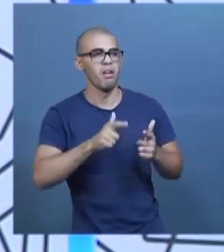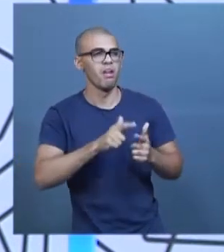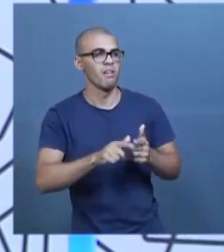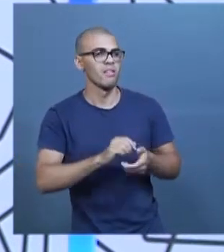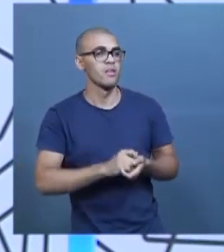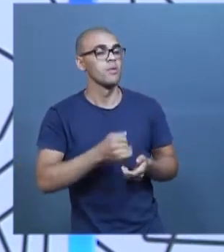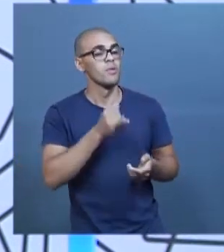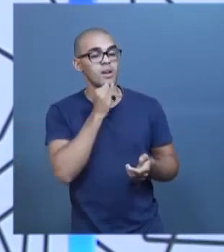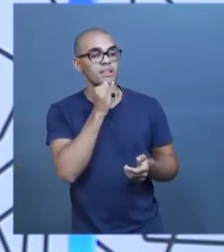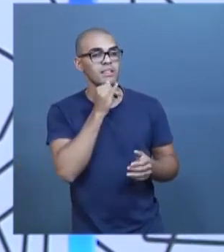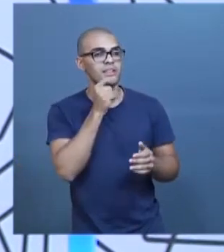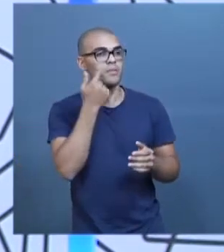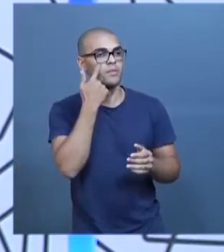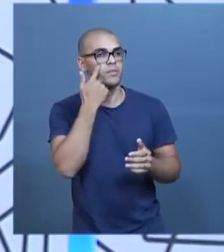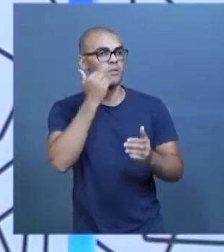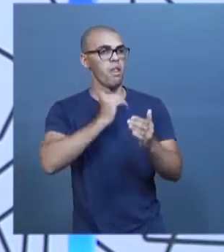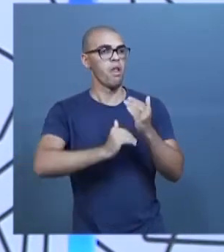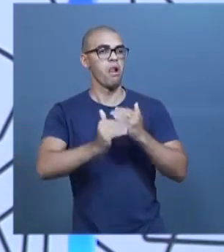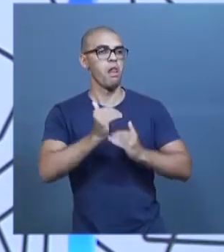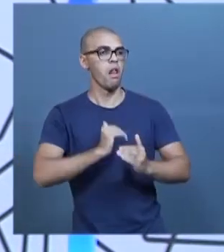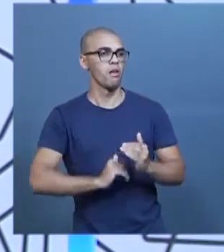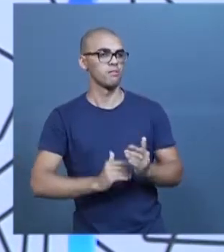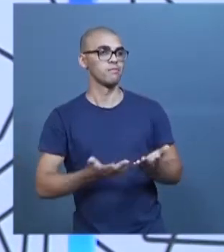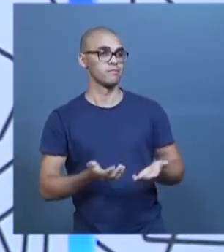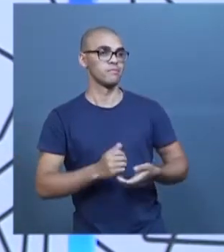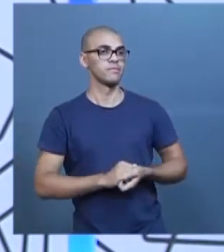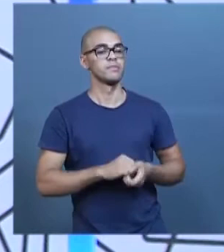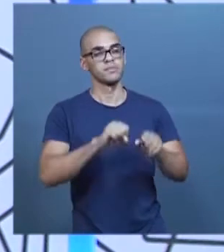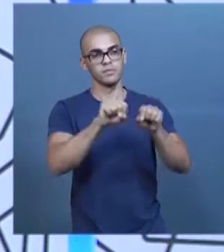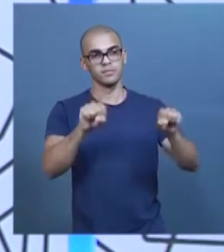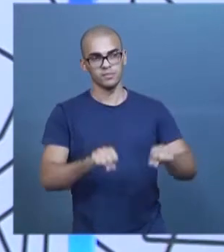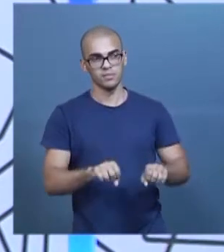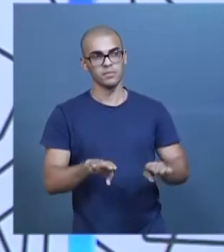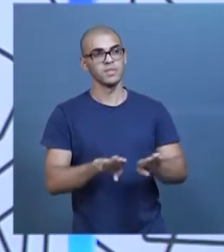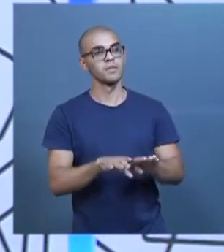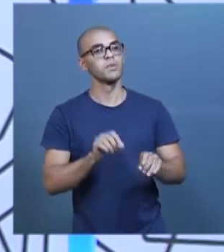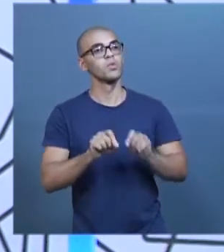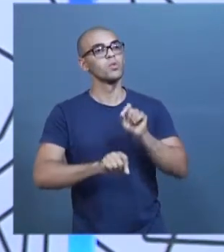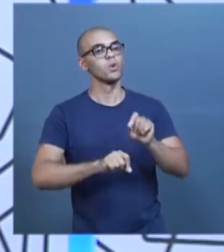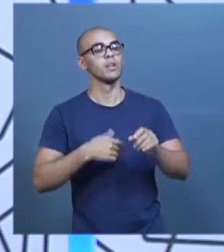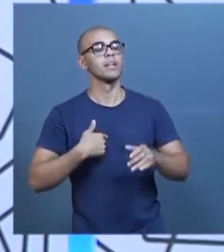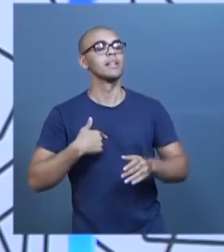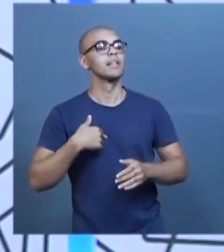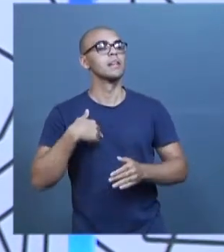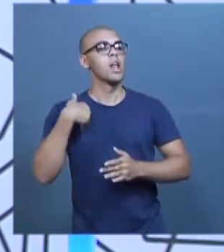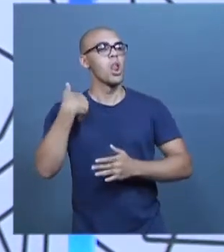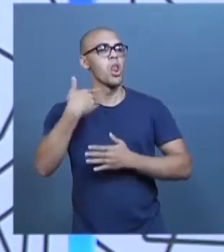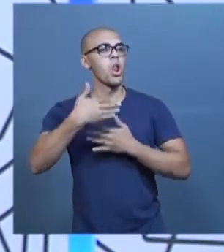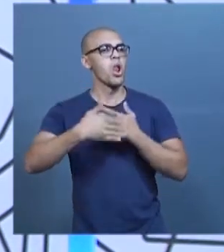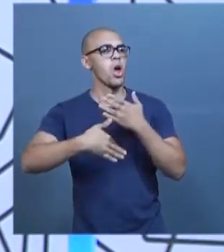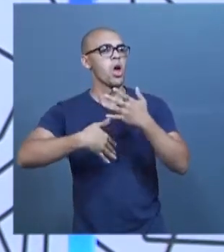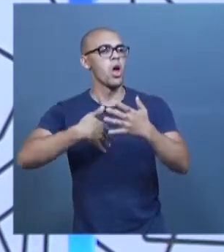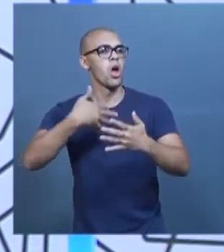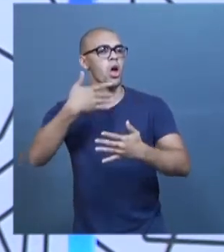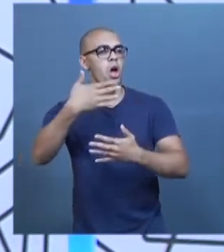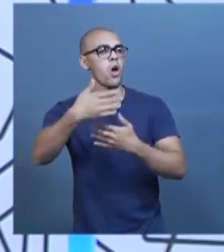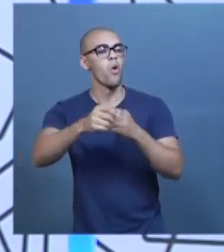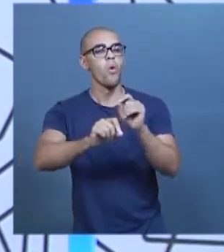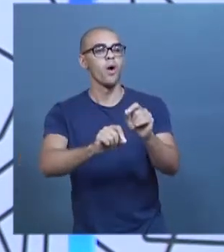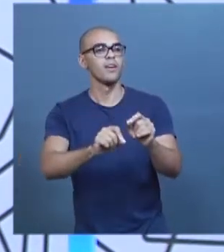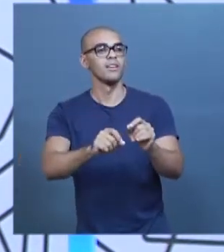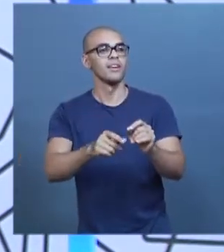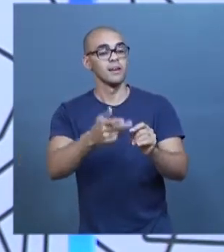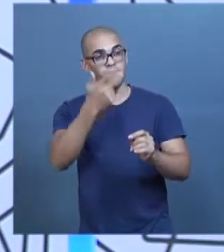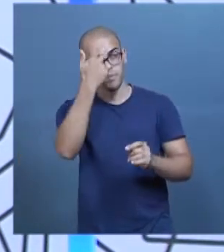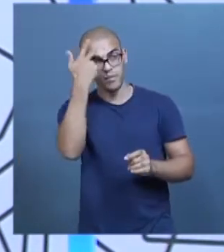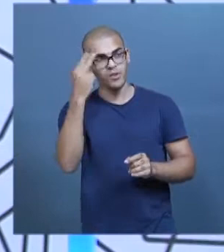pelo Benito é um defeito grave do sistema. A progressividade, quando utilizada, é utilizada de forma